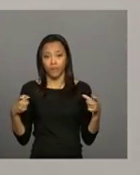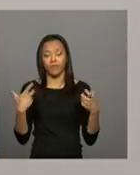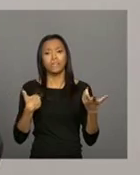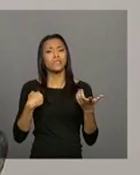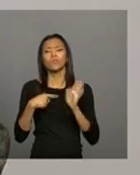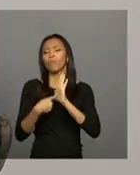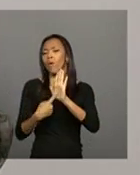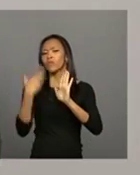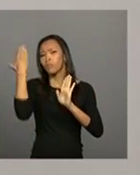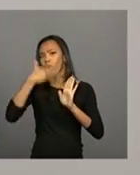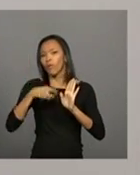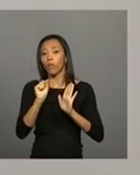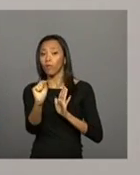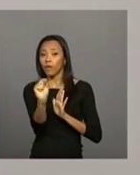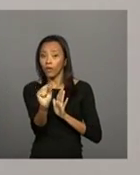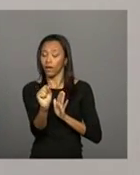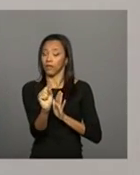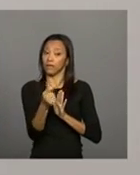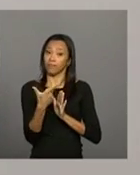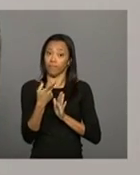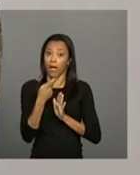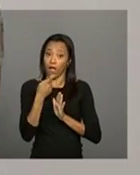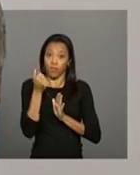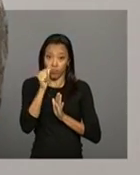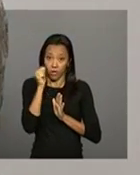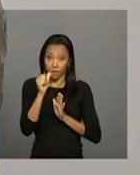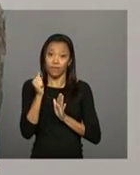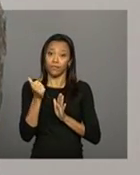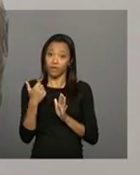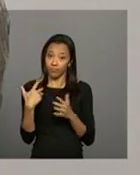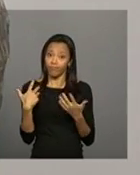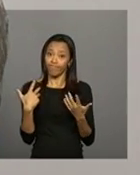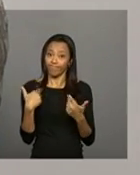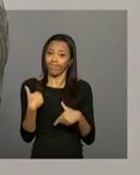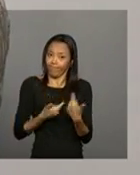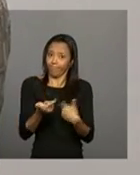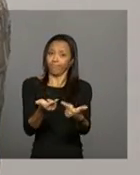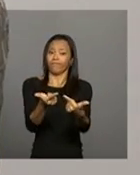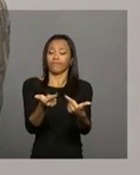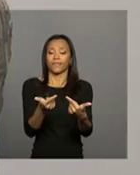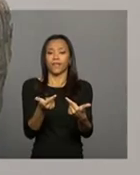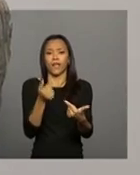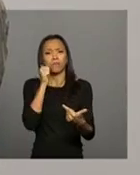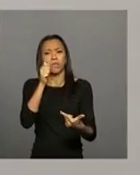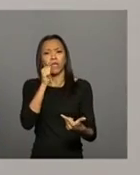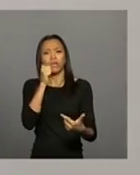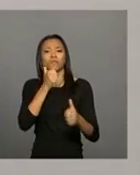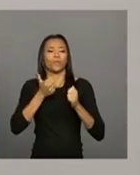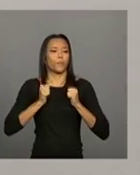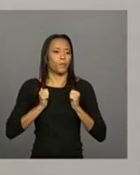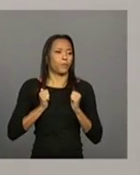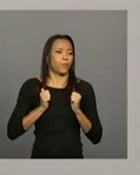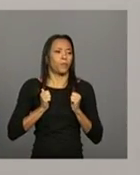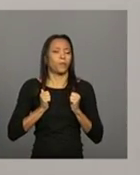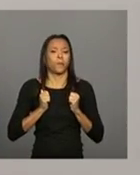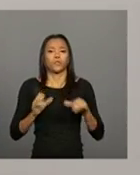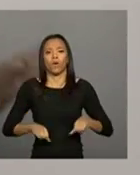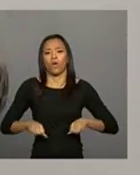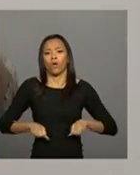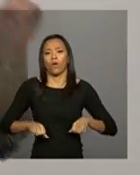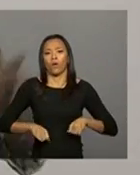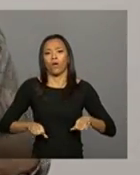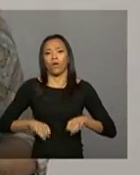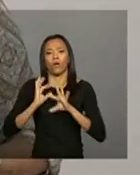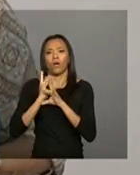as mulheres estão fazendo por si. Elas não se conformam em ser vítimas da violência. Nós